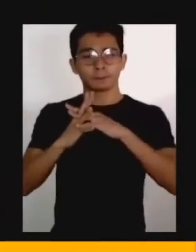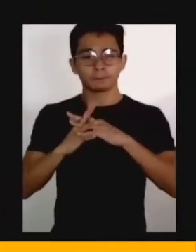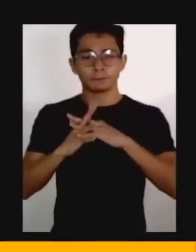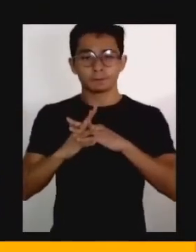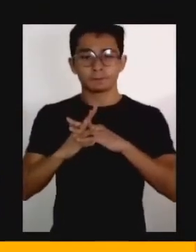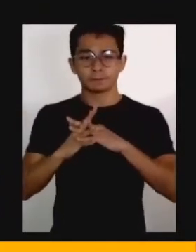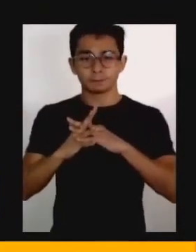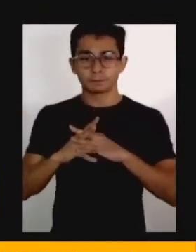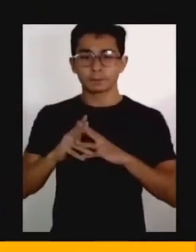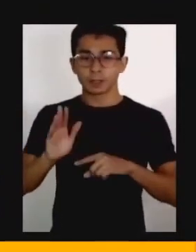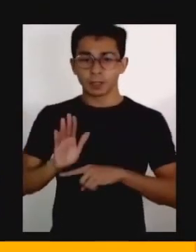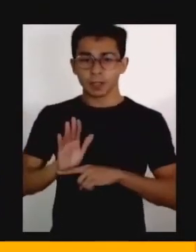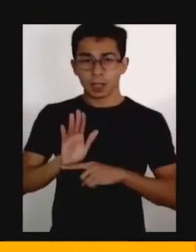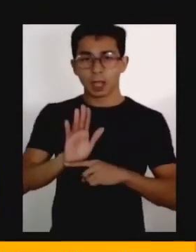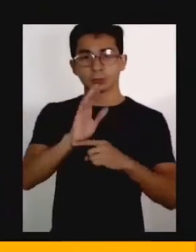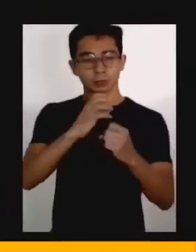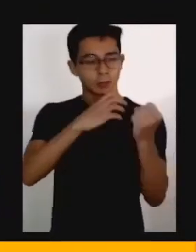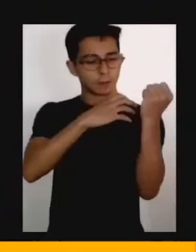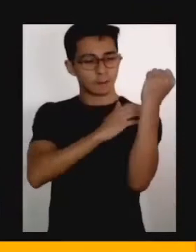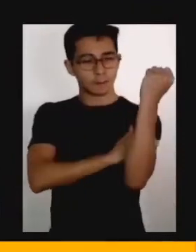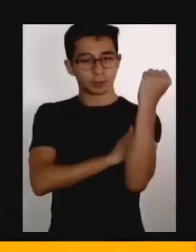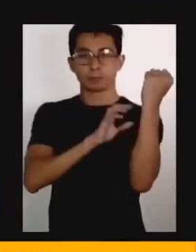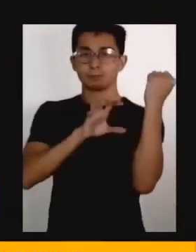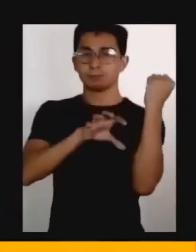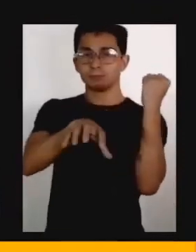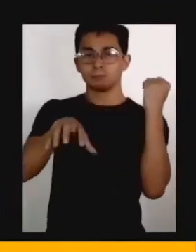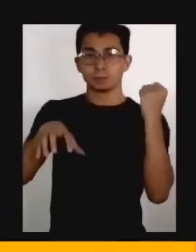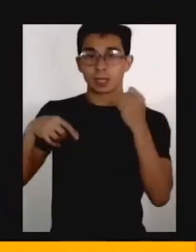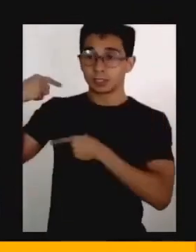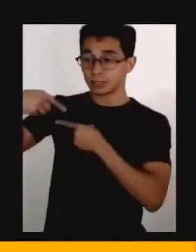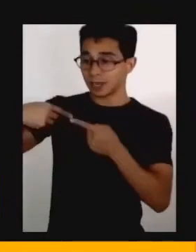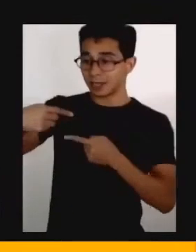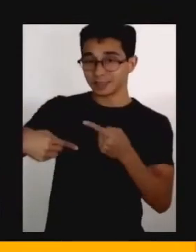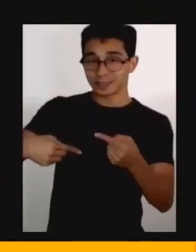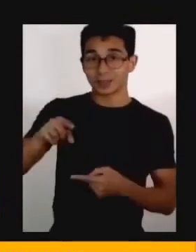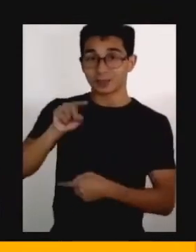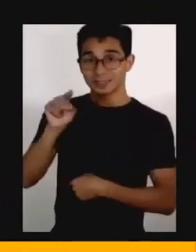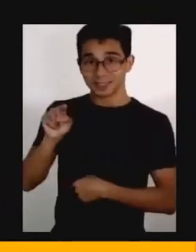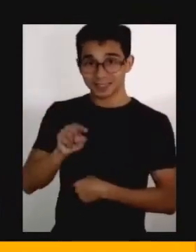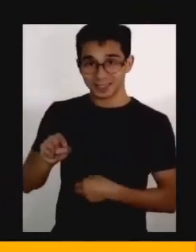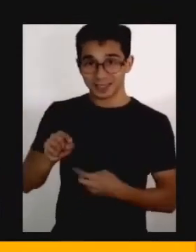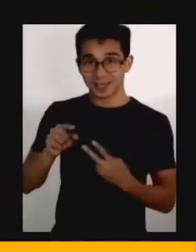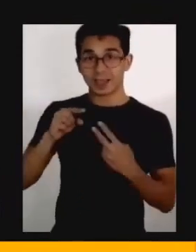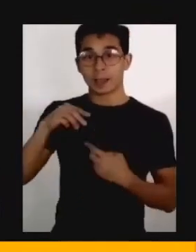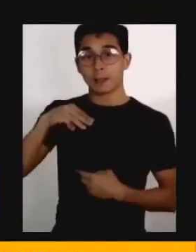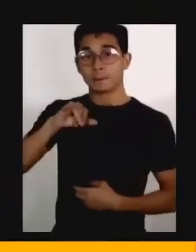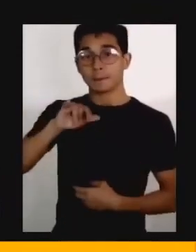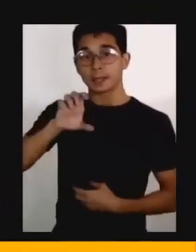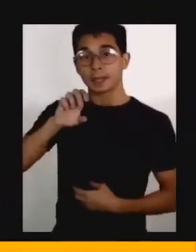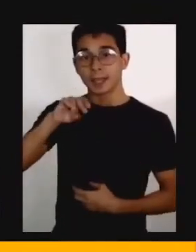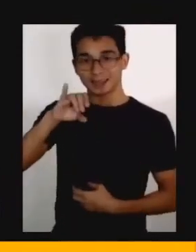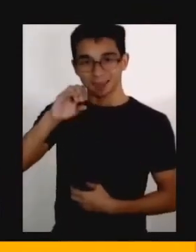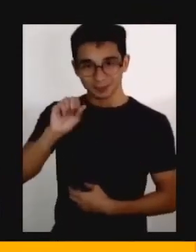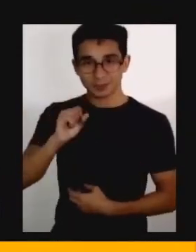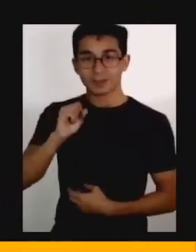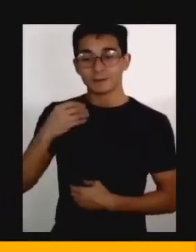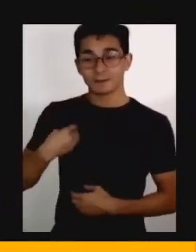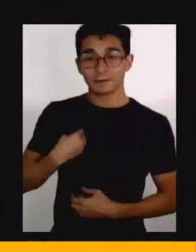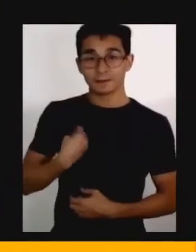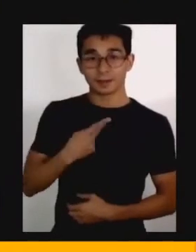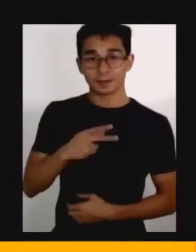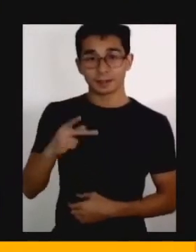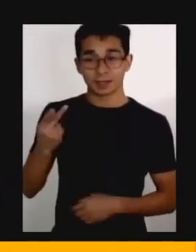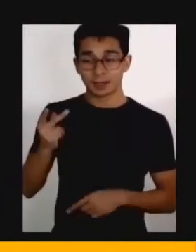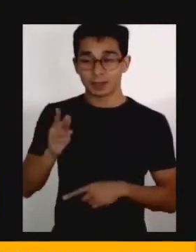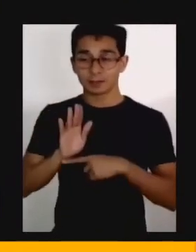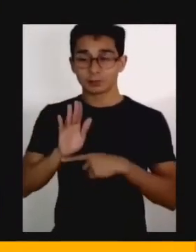que torne a vida da geração Z e Young Millennials melhor e que traga mais conectividade. Isso é muito ligado